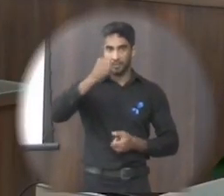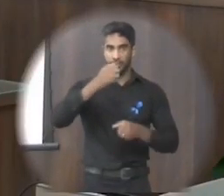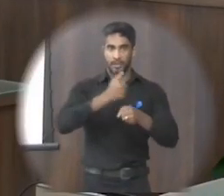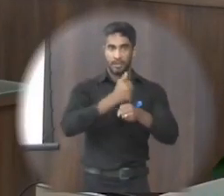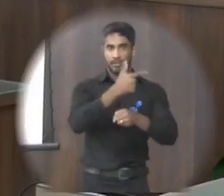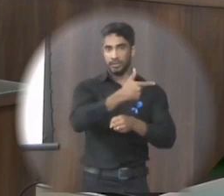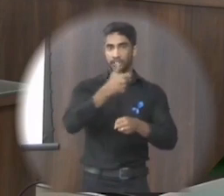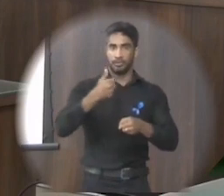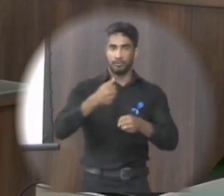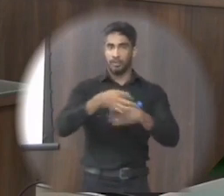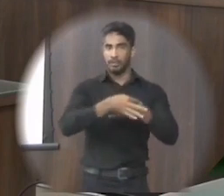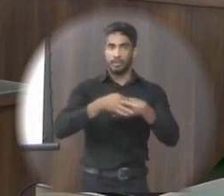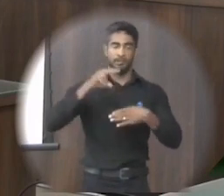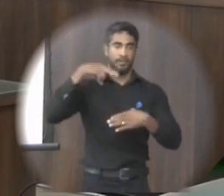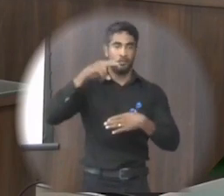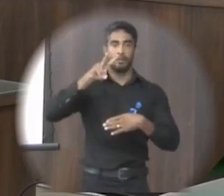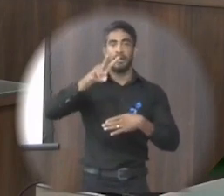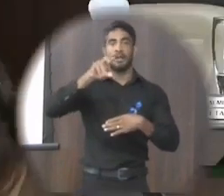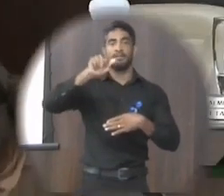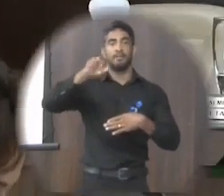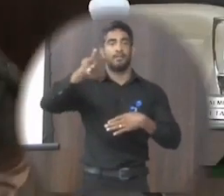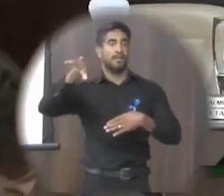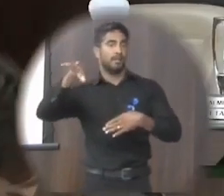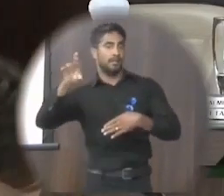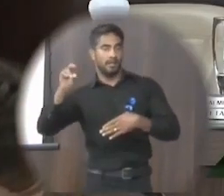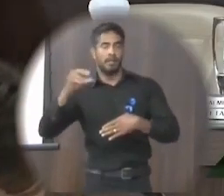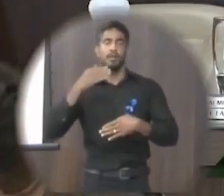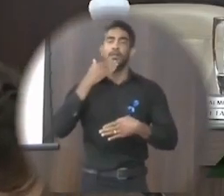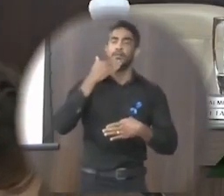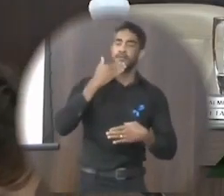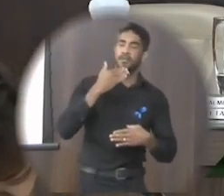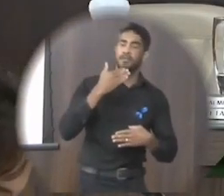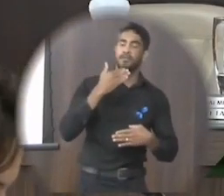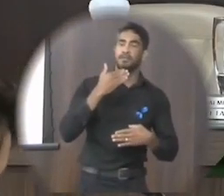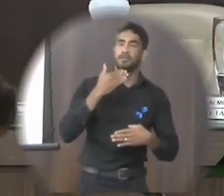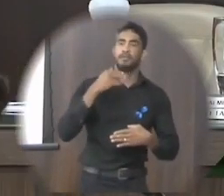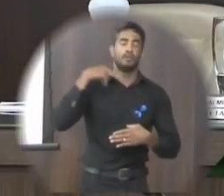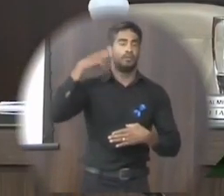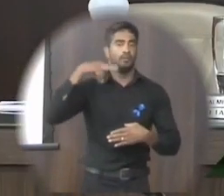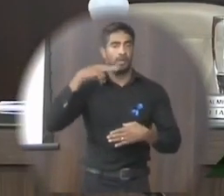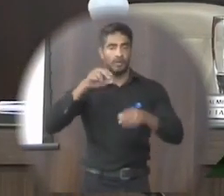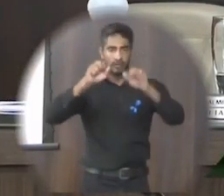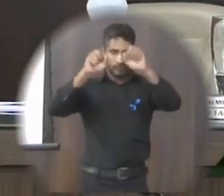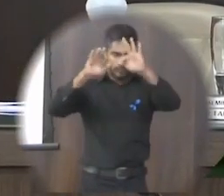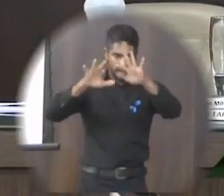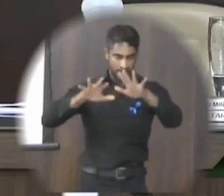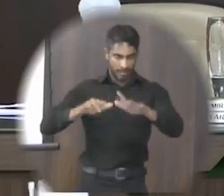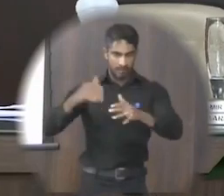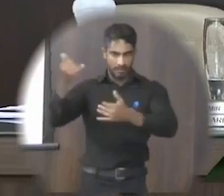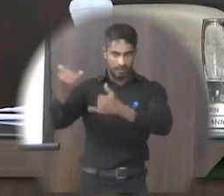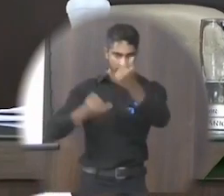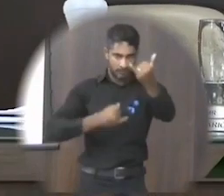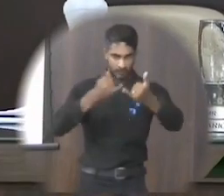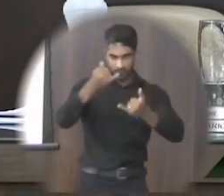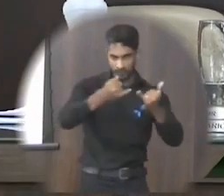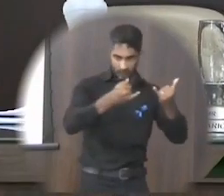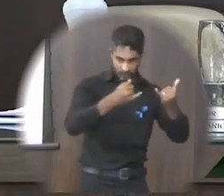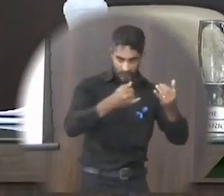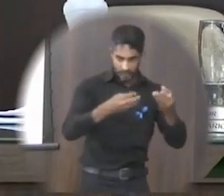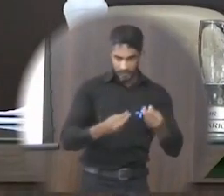288-2021, autoria, o vereador Valdeir do Santos Silva. Excelentíssimo senhor presidente, o vereador que subscreve vem na forma regimental requerer que